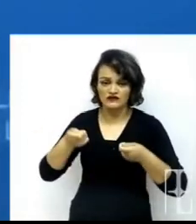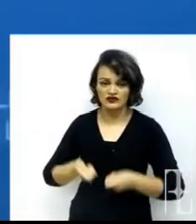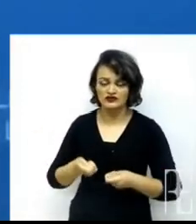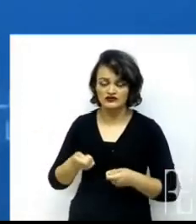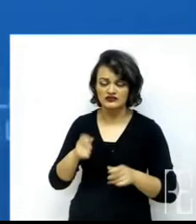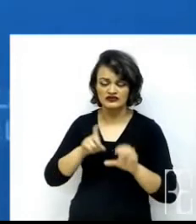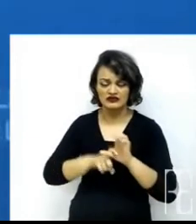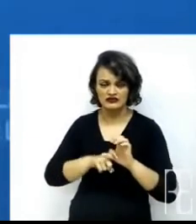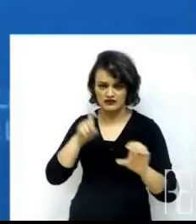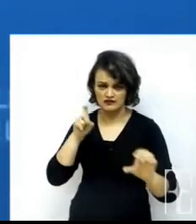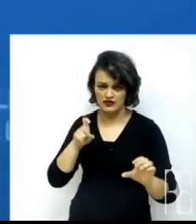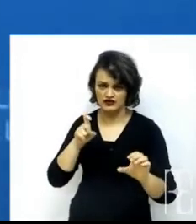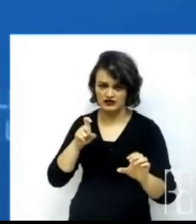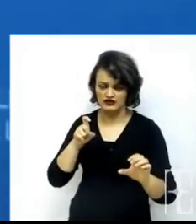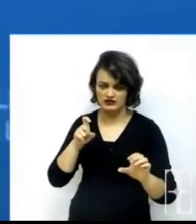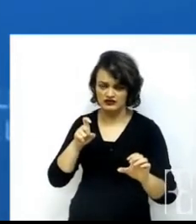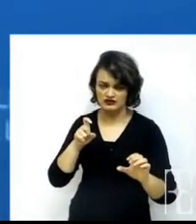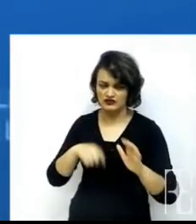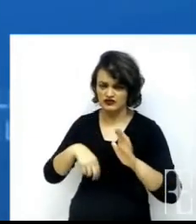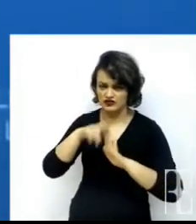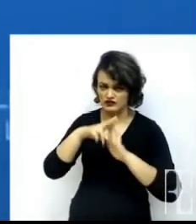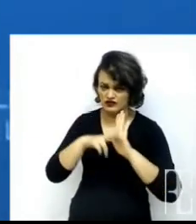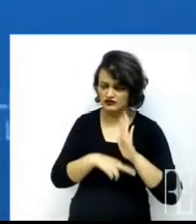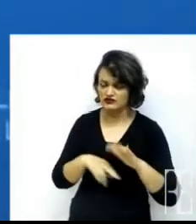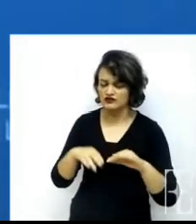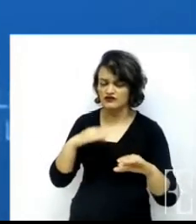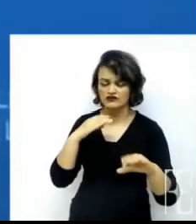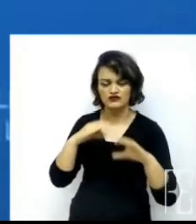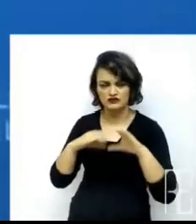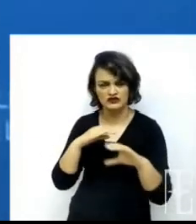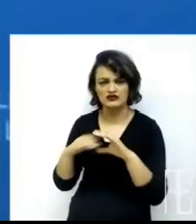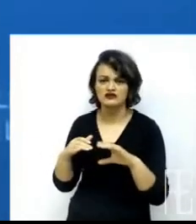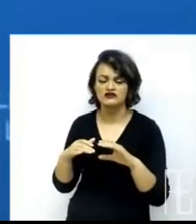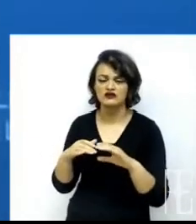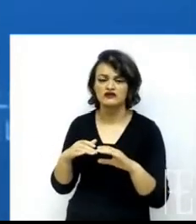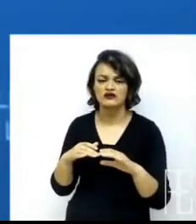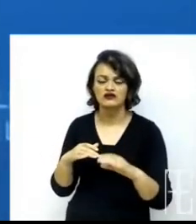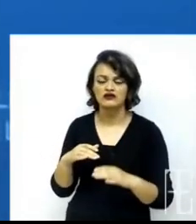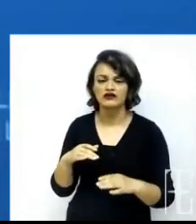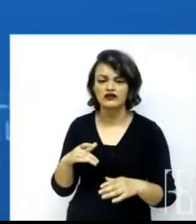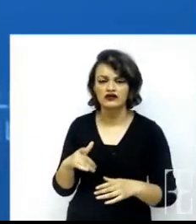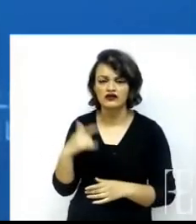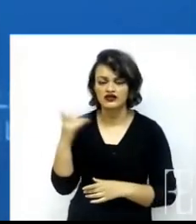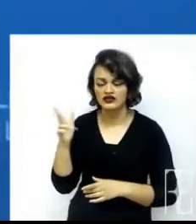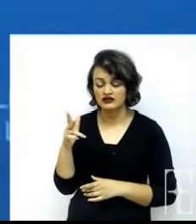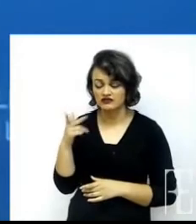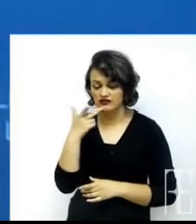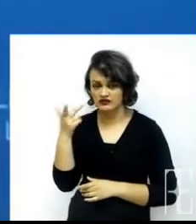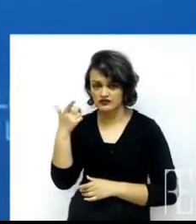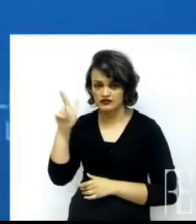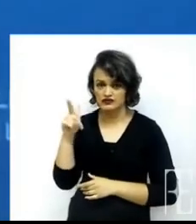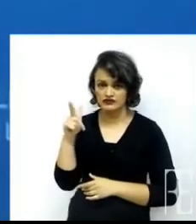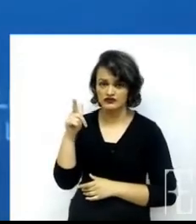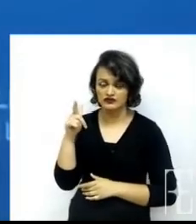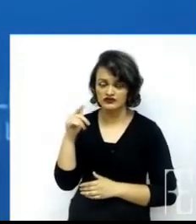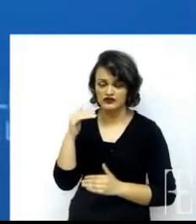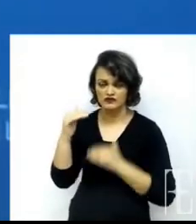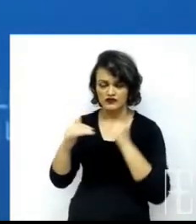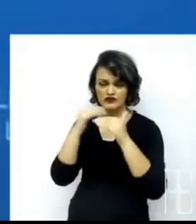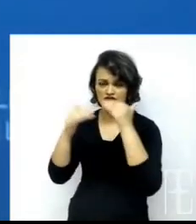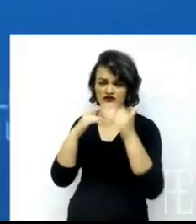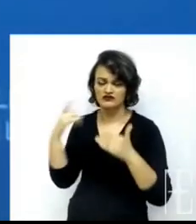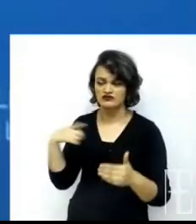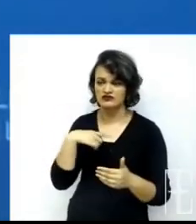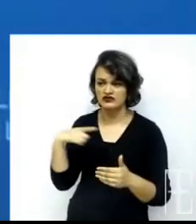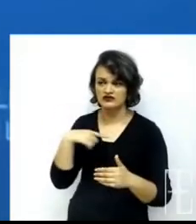do órgão regulador de comunicações em medidas de larga escala para promover a